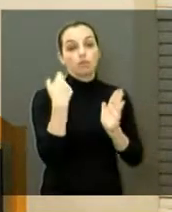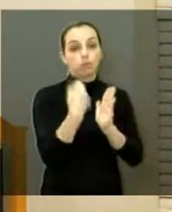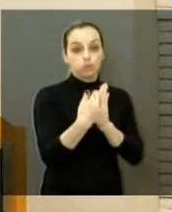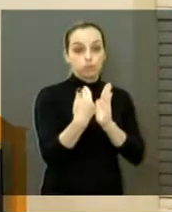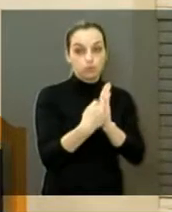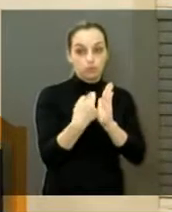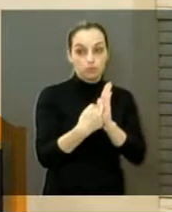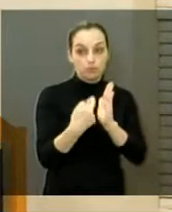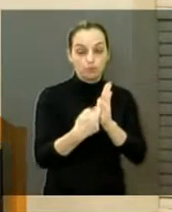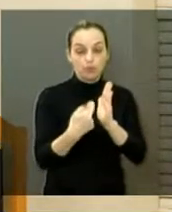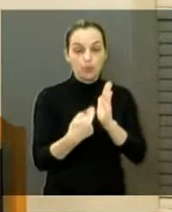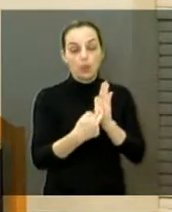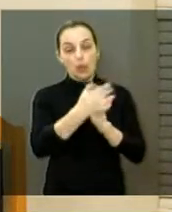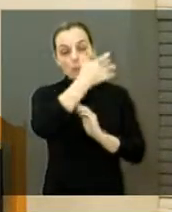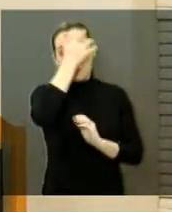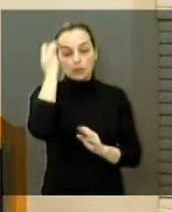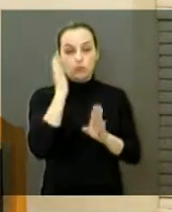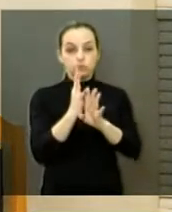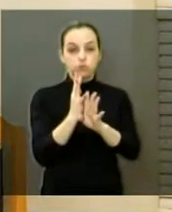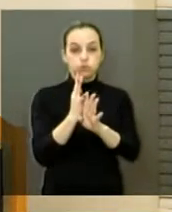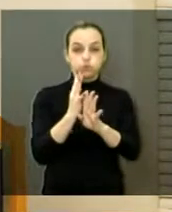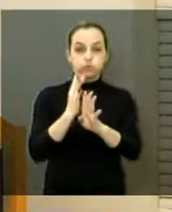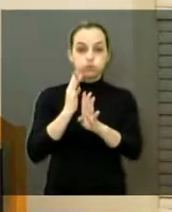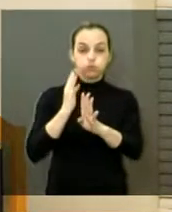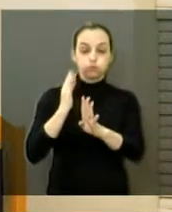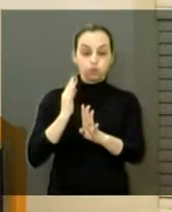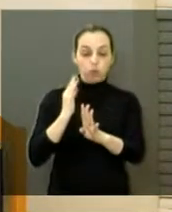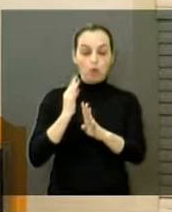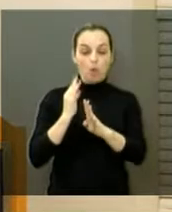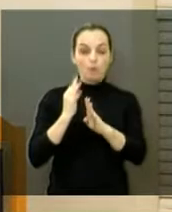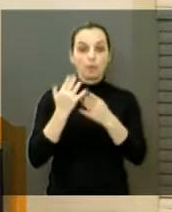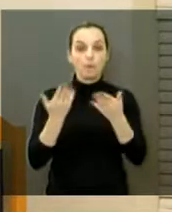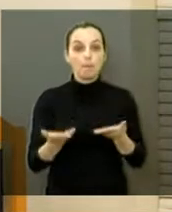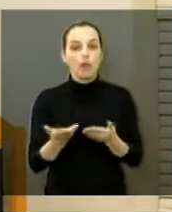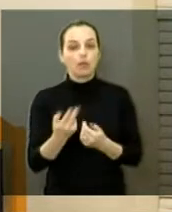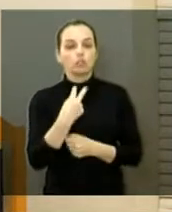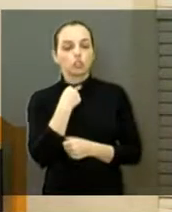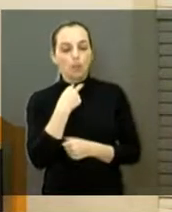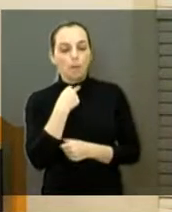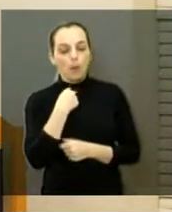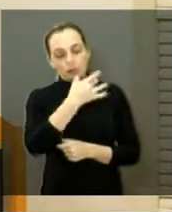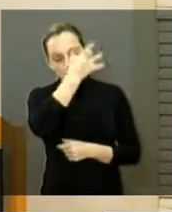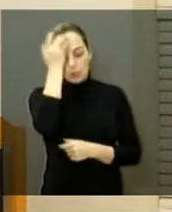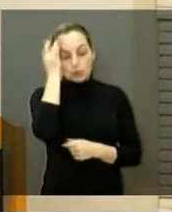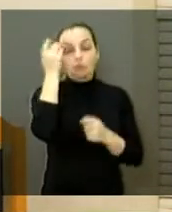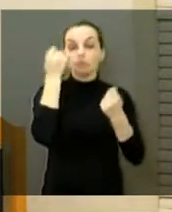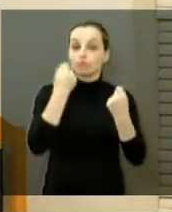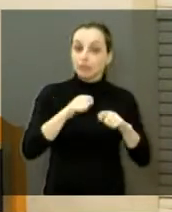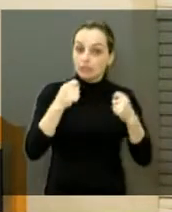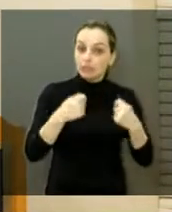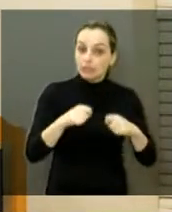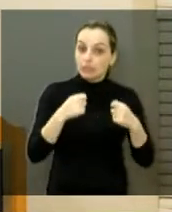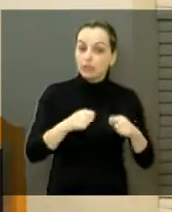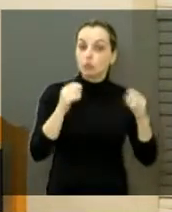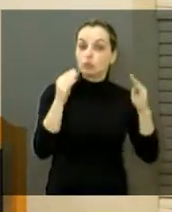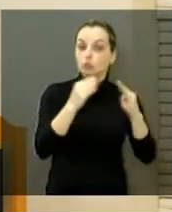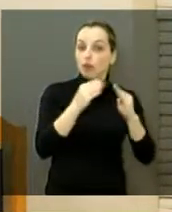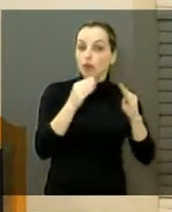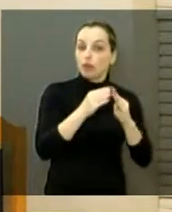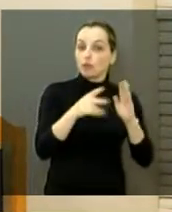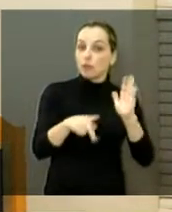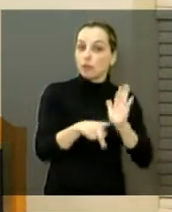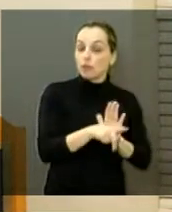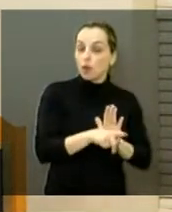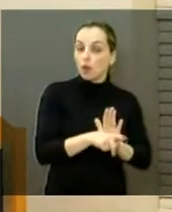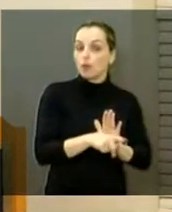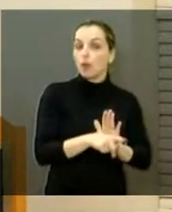filas, esperando para ser contemplado. O que nós não podemos, pessoas que precisam da moradia,